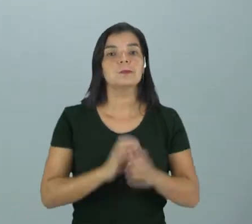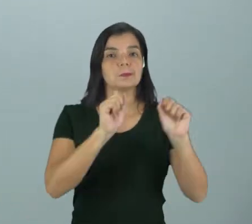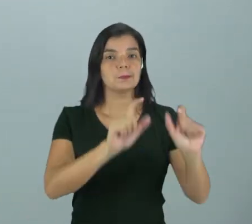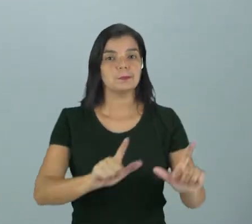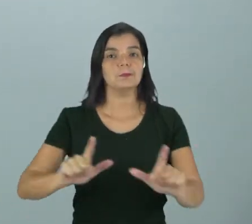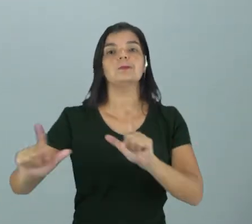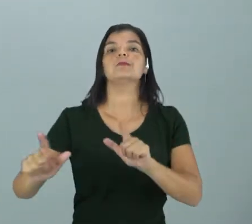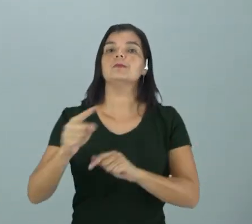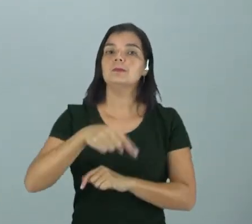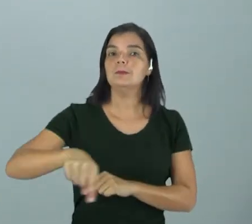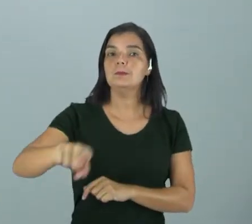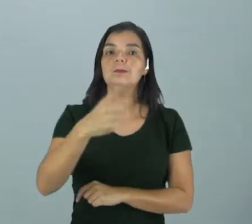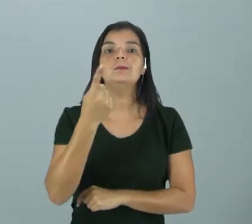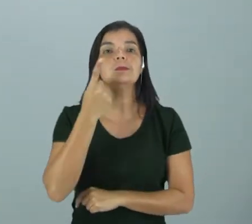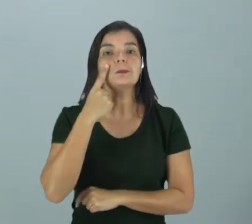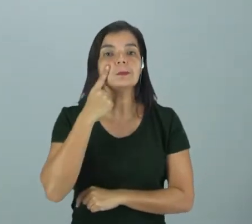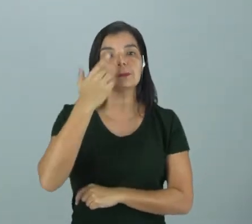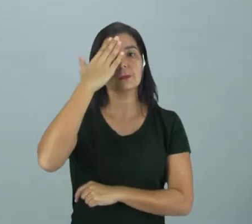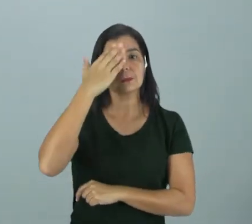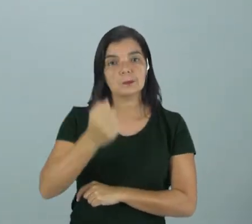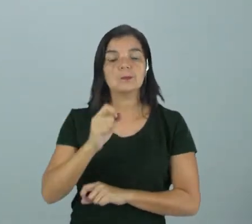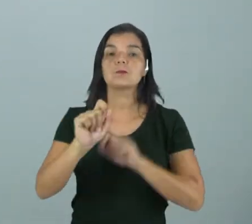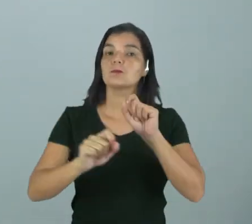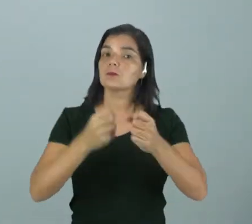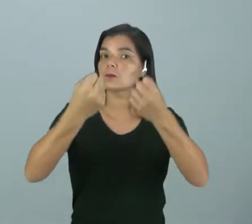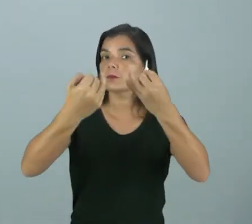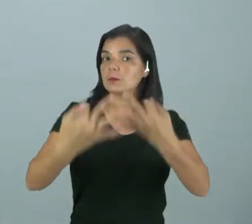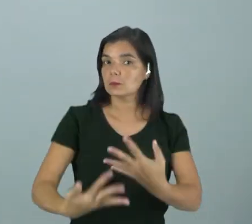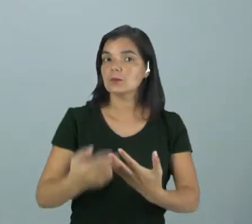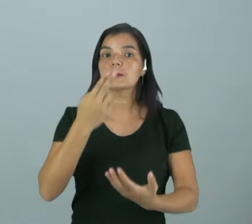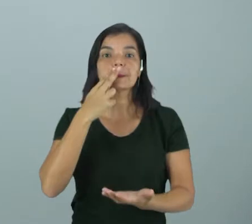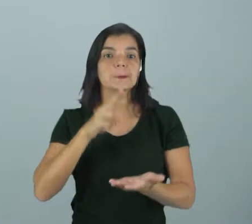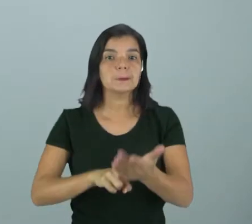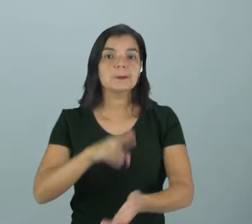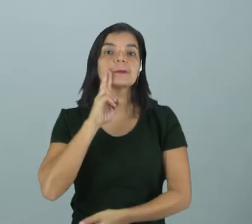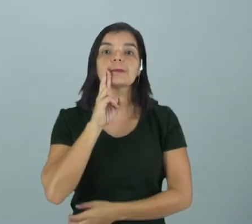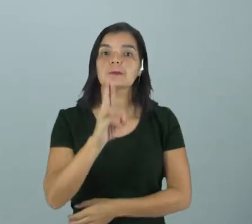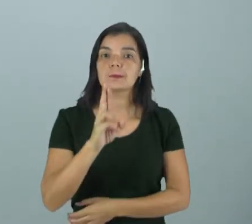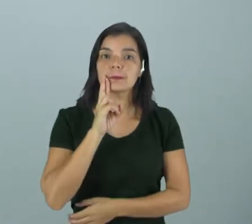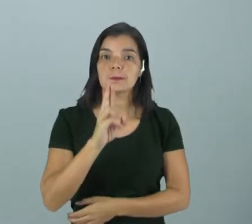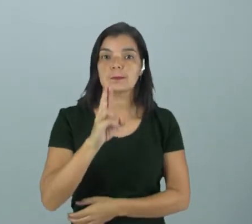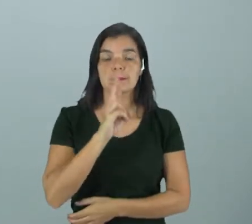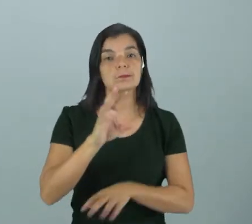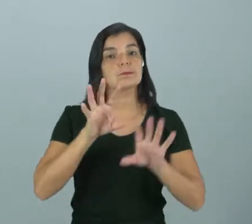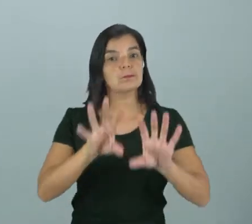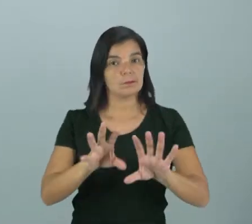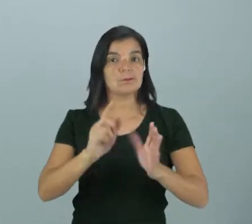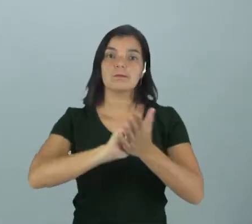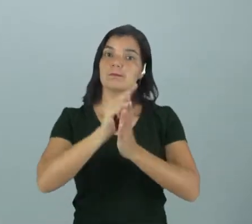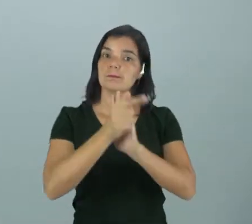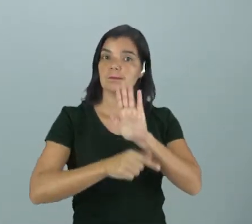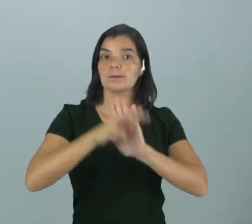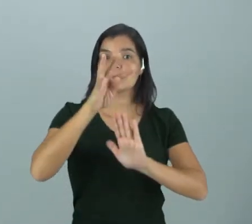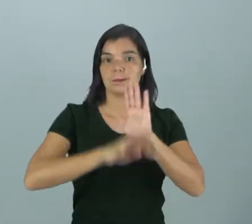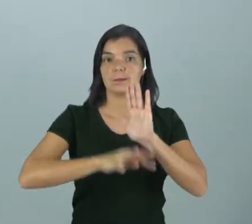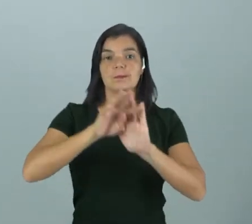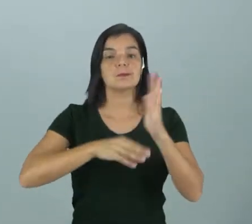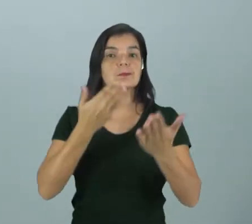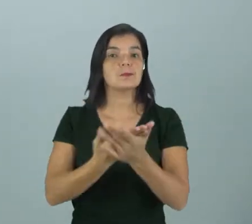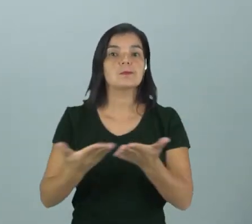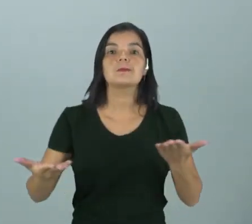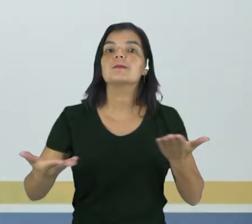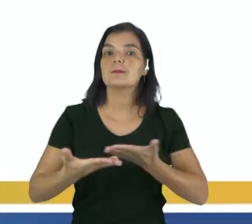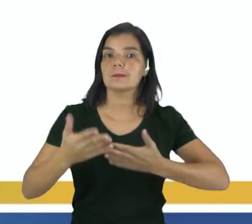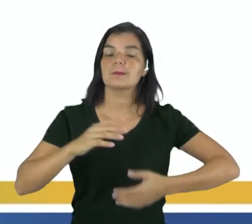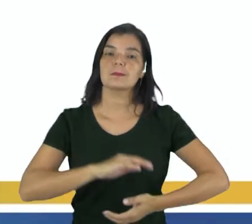o slide para você saber o conceito de carta de reclamação, desse gênero textual que nós vamos estudar